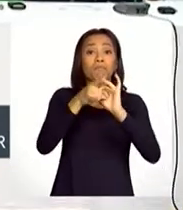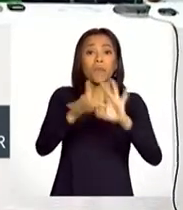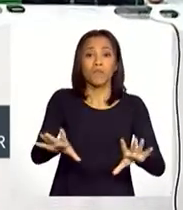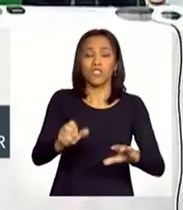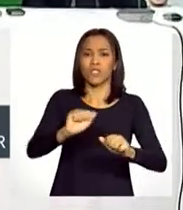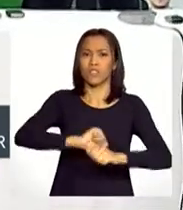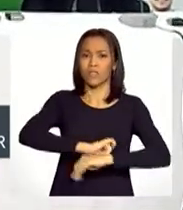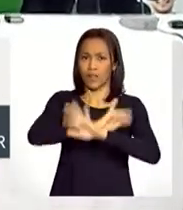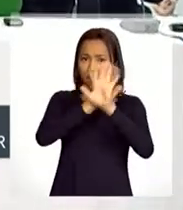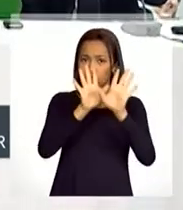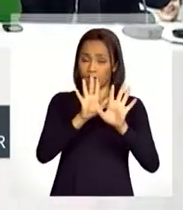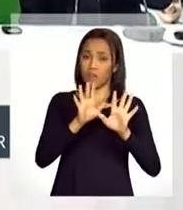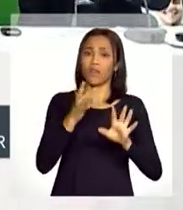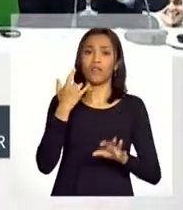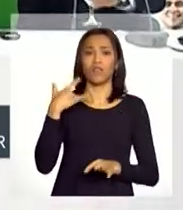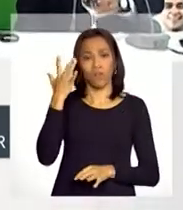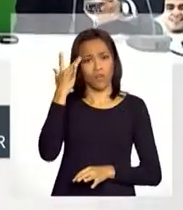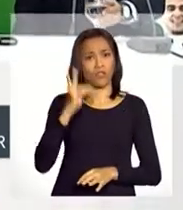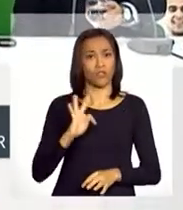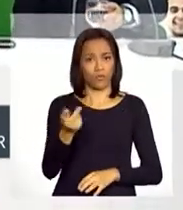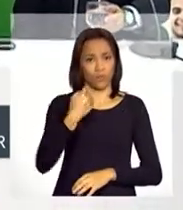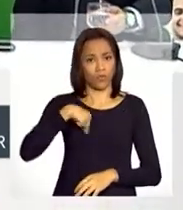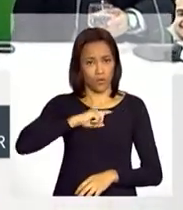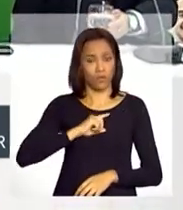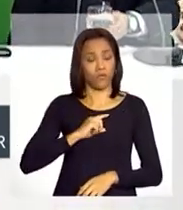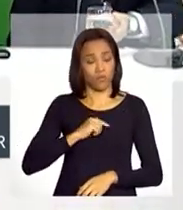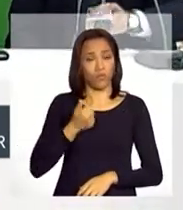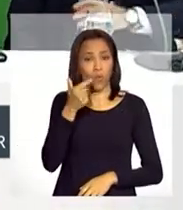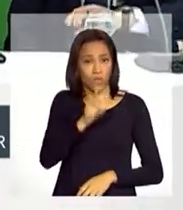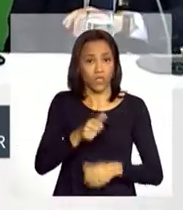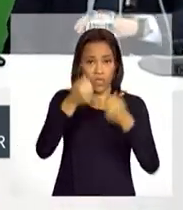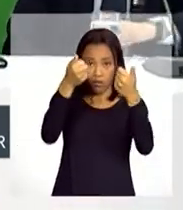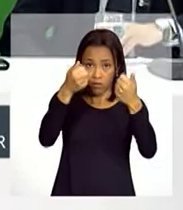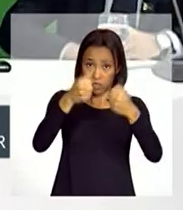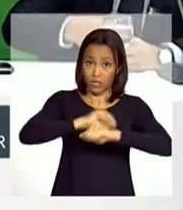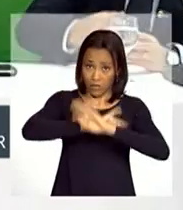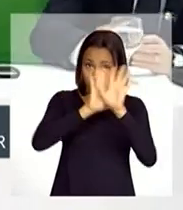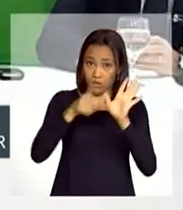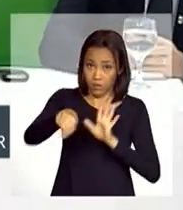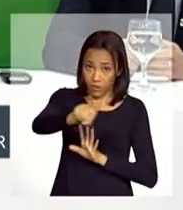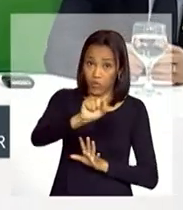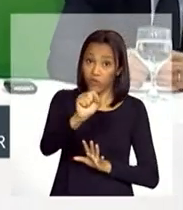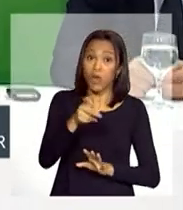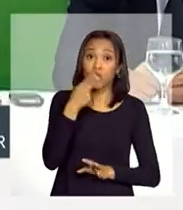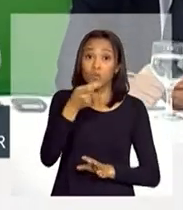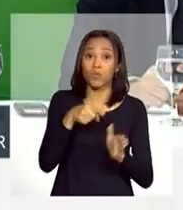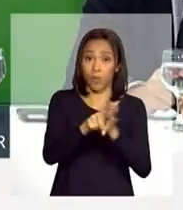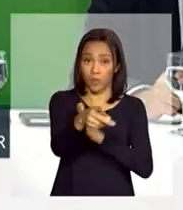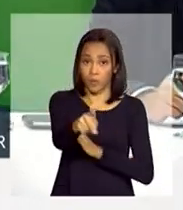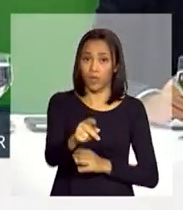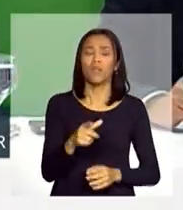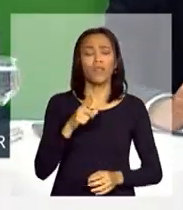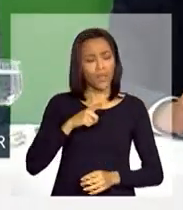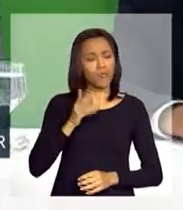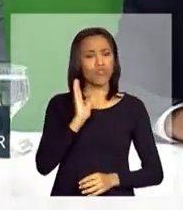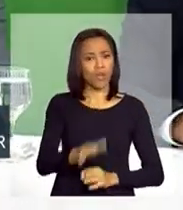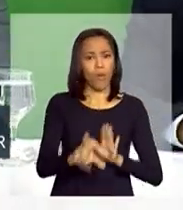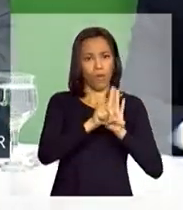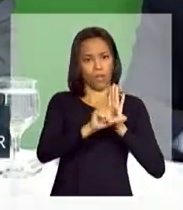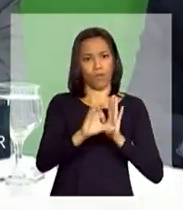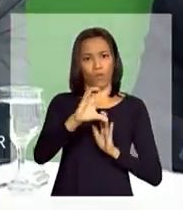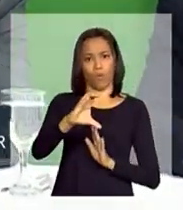e Acho que todos nós podemos tentar esclarecer com exatidão a questão que se coloca nós já temos um código do consumidor